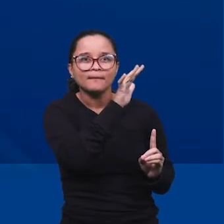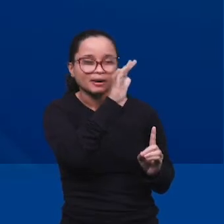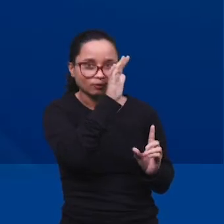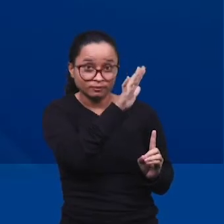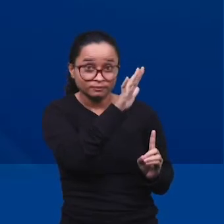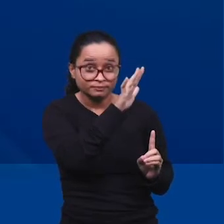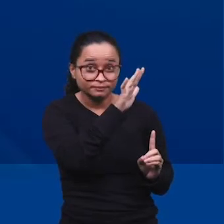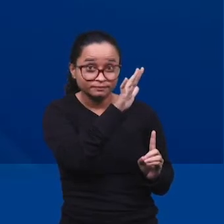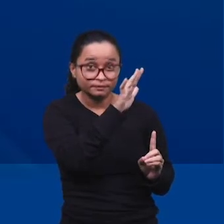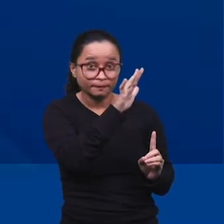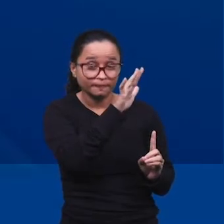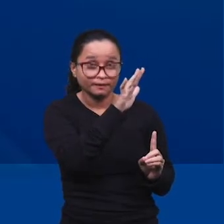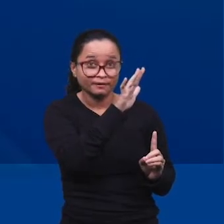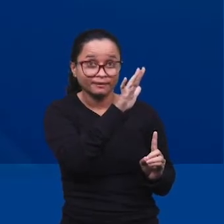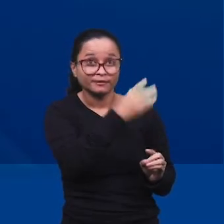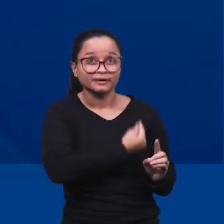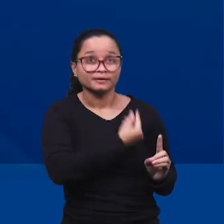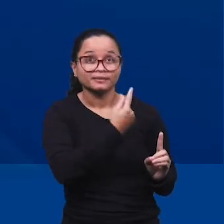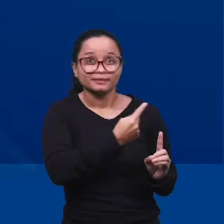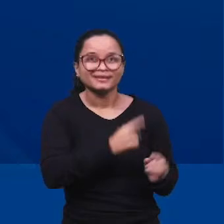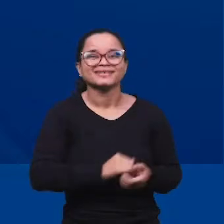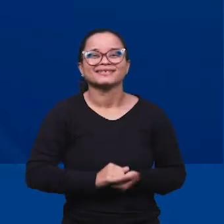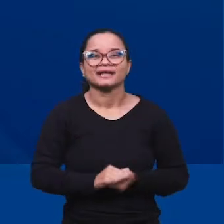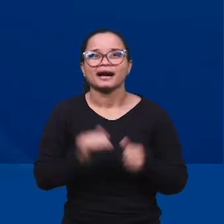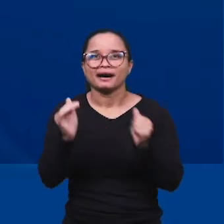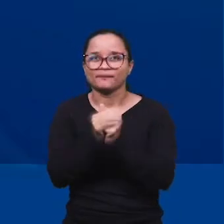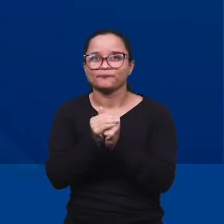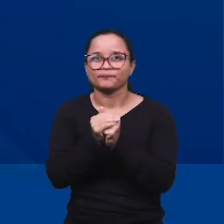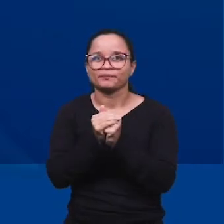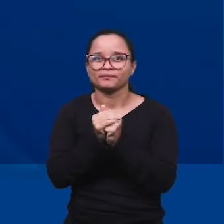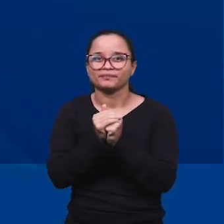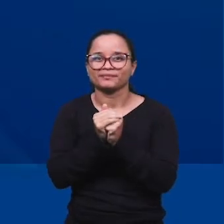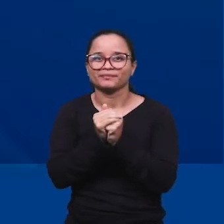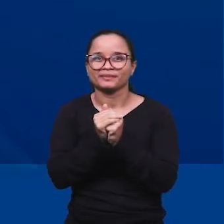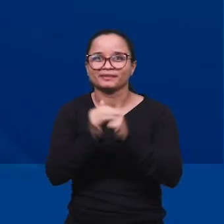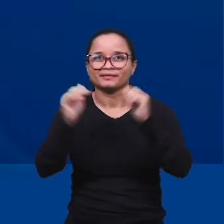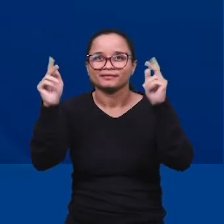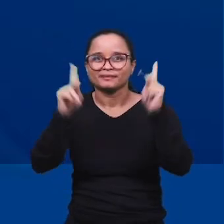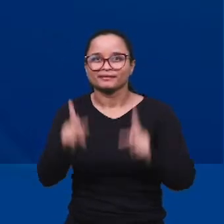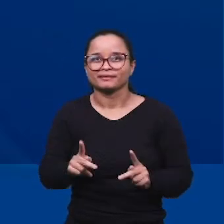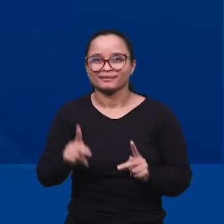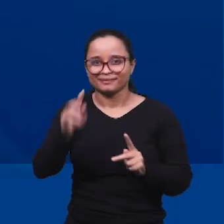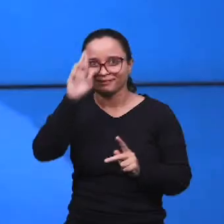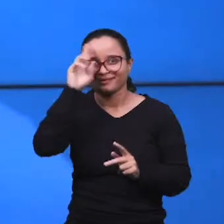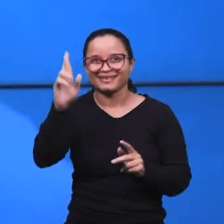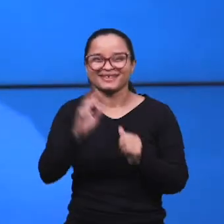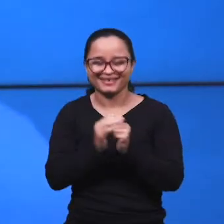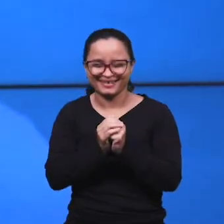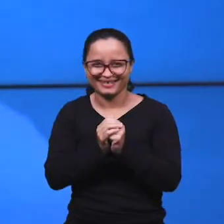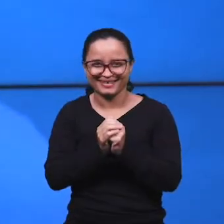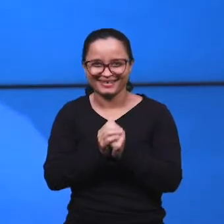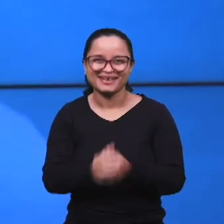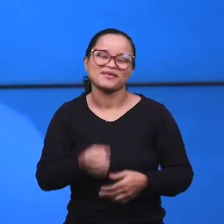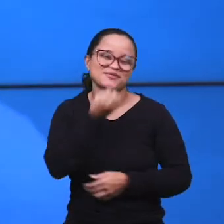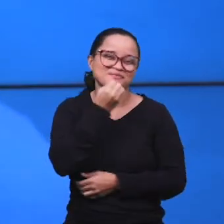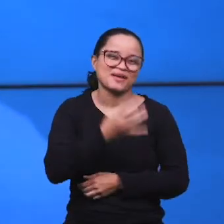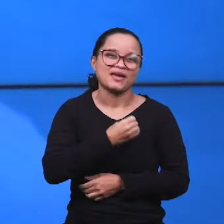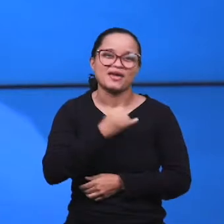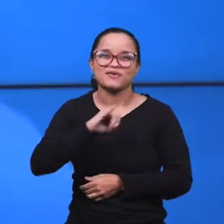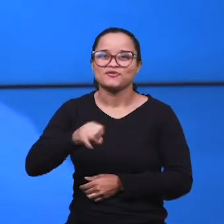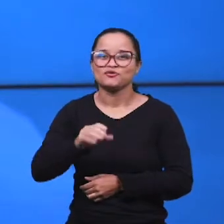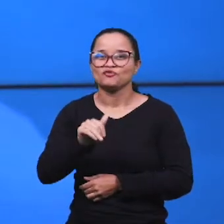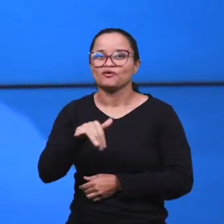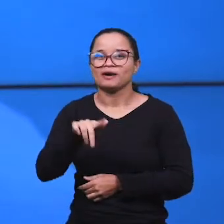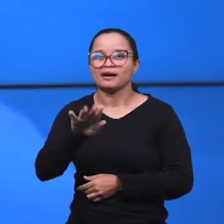sobre ele. Amém? A paz do Senhor. Muito bem, Joaquim, você